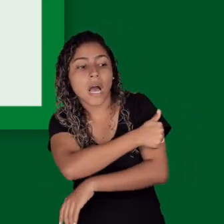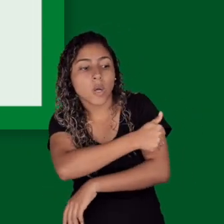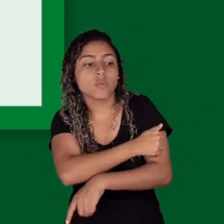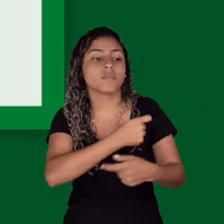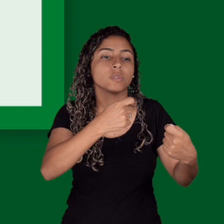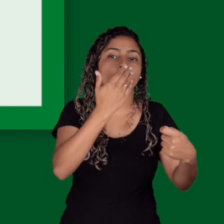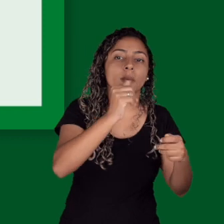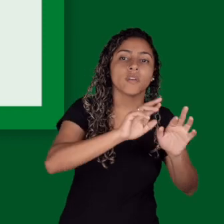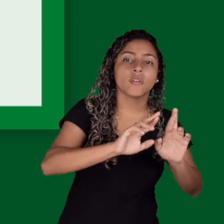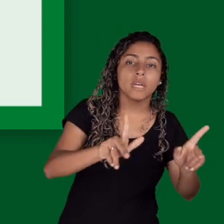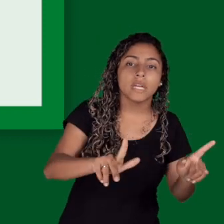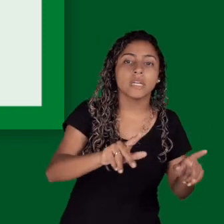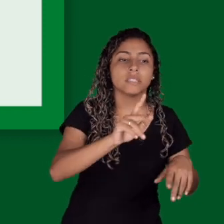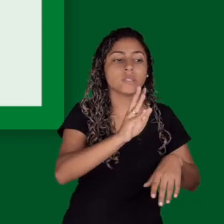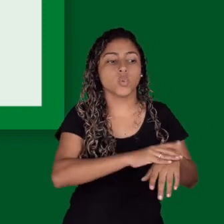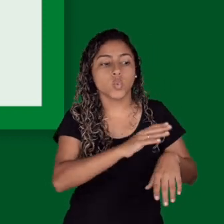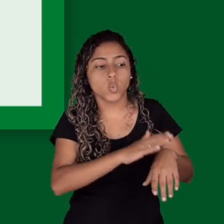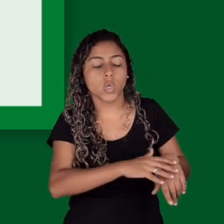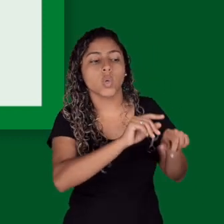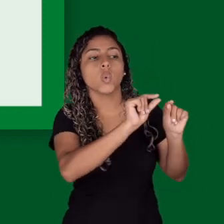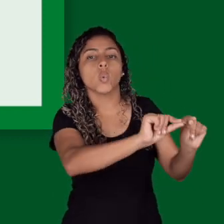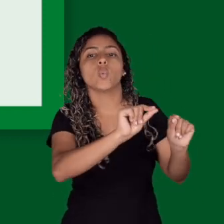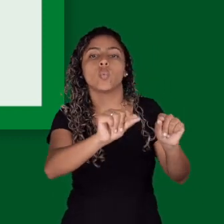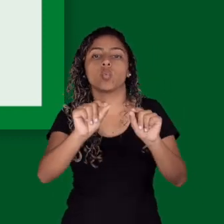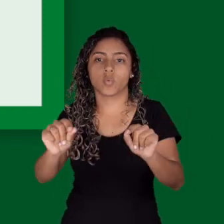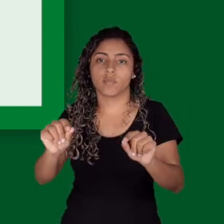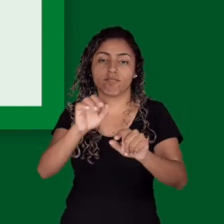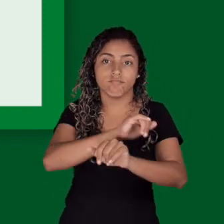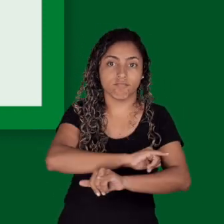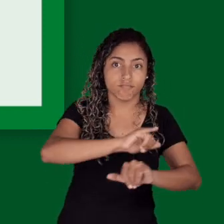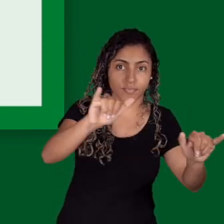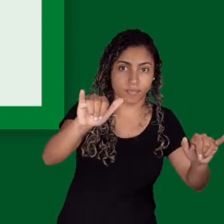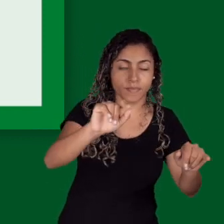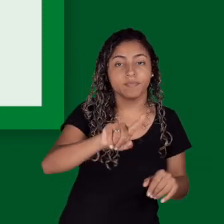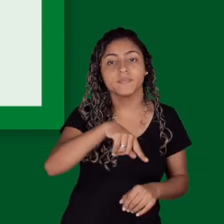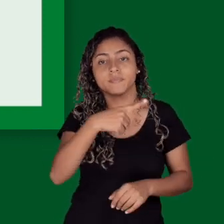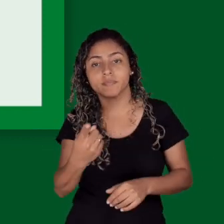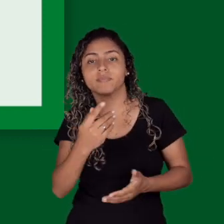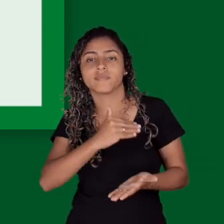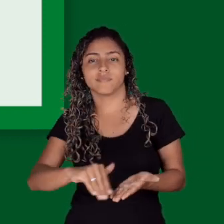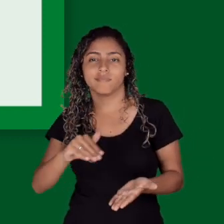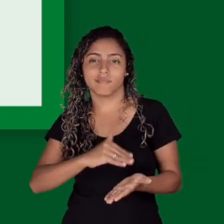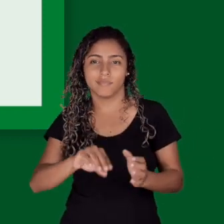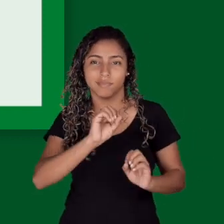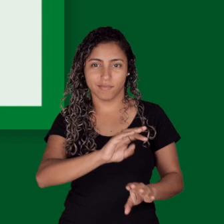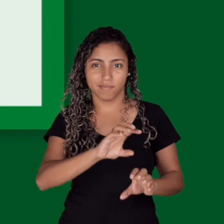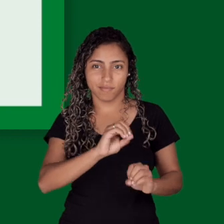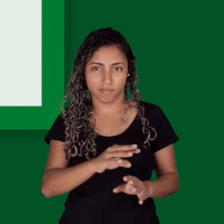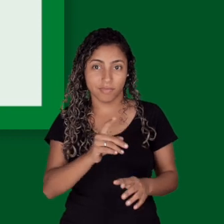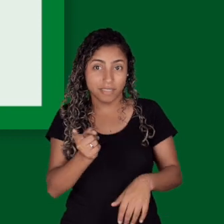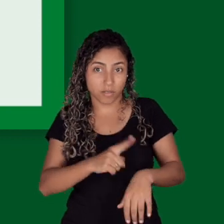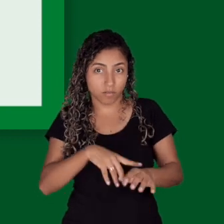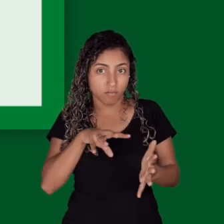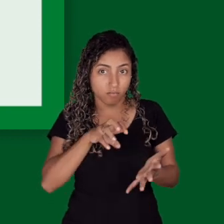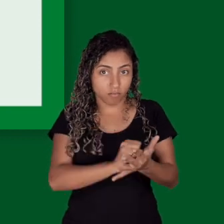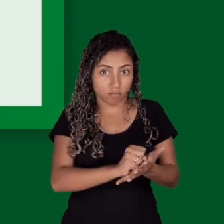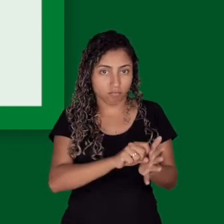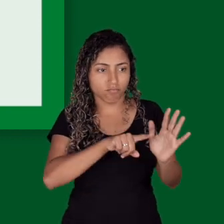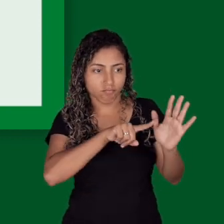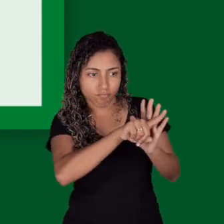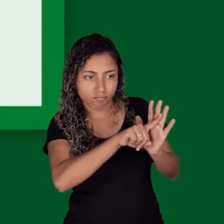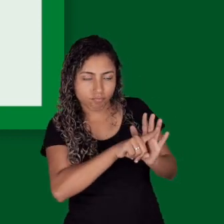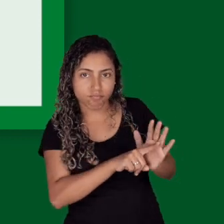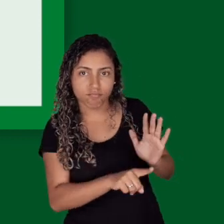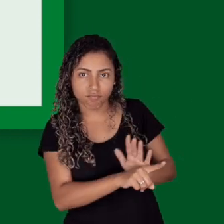que tem essa patologia. As secretarias de educação questiona no momento da matrícula, o professor cozinheiro